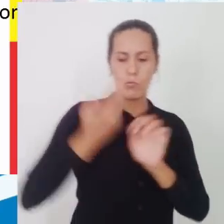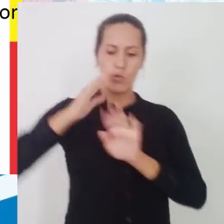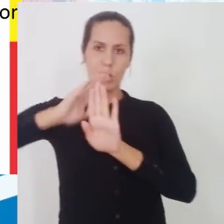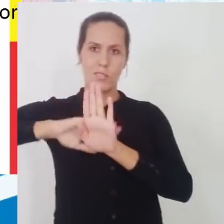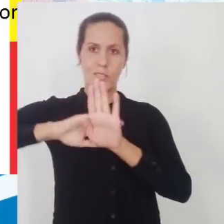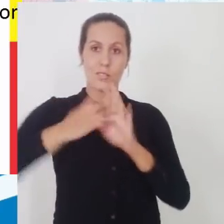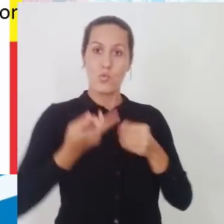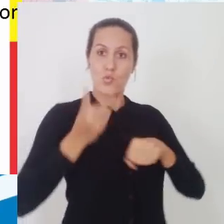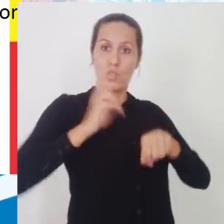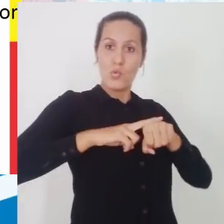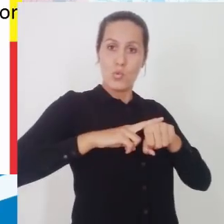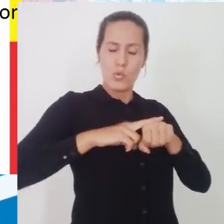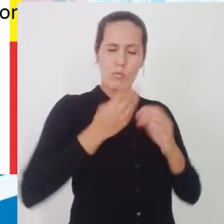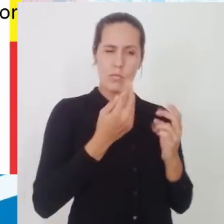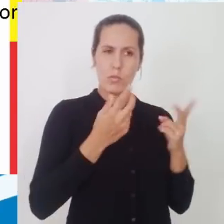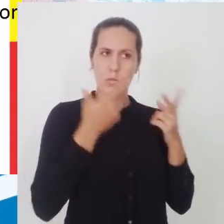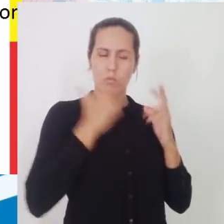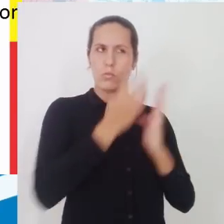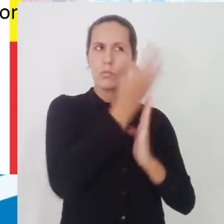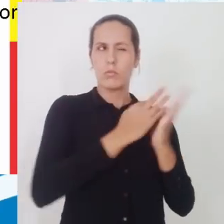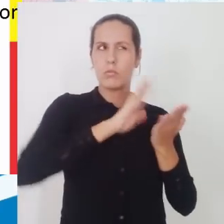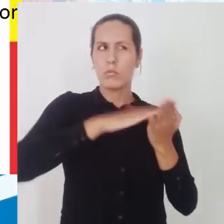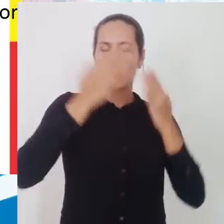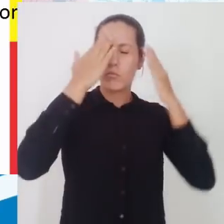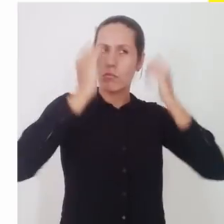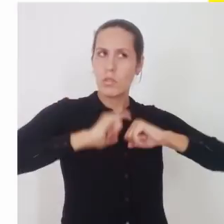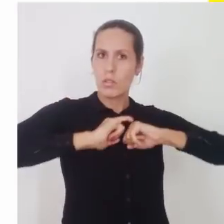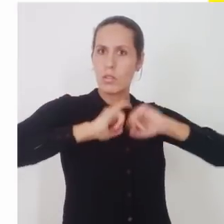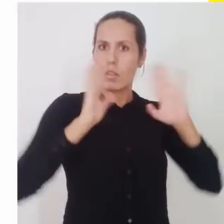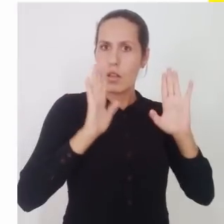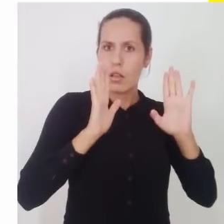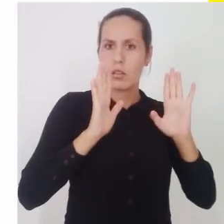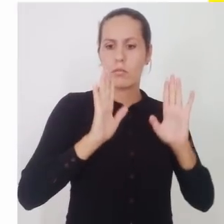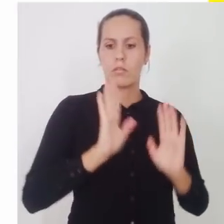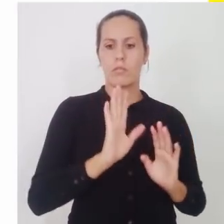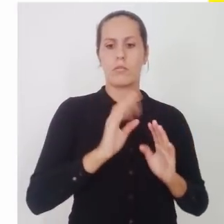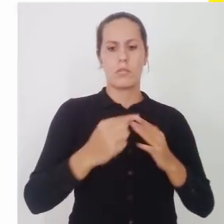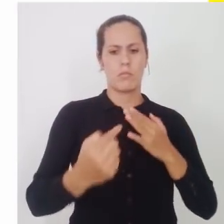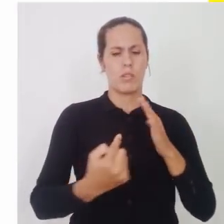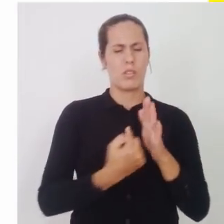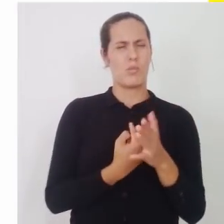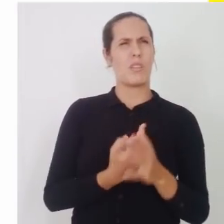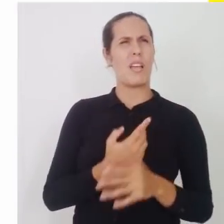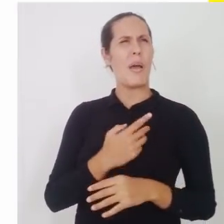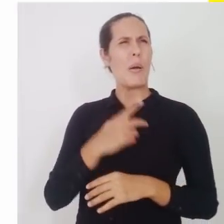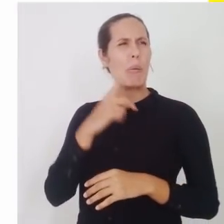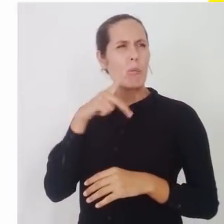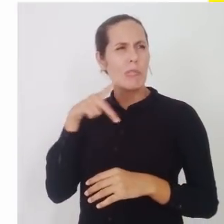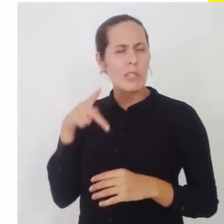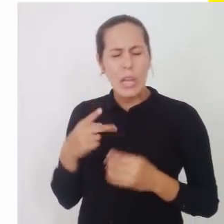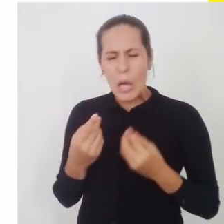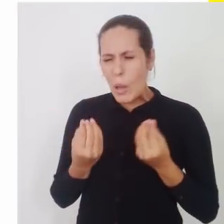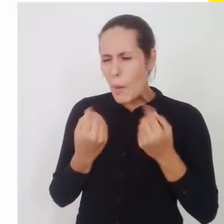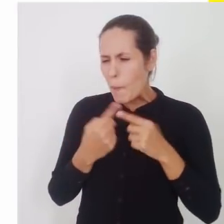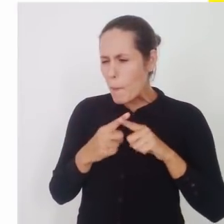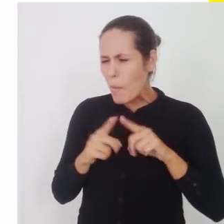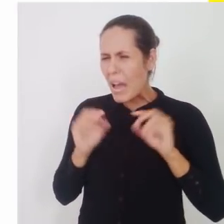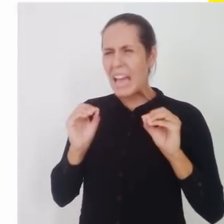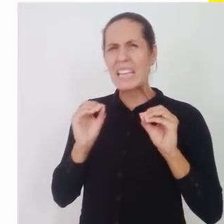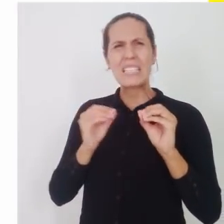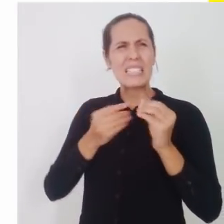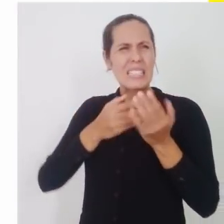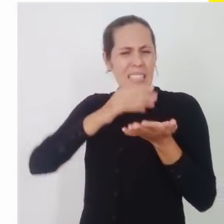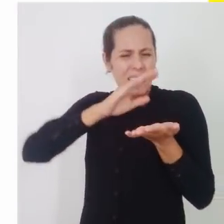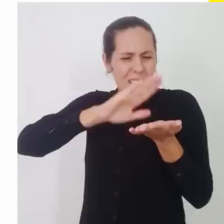para compreender e interpretar bem o meu texto. E aí você me pergunta, mas Raíssa, o